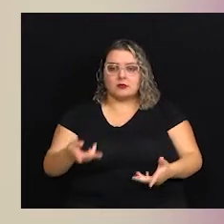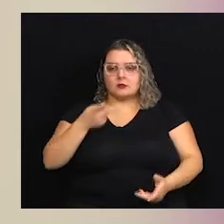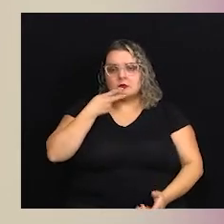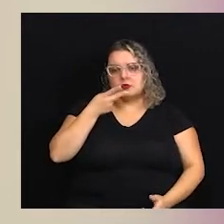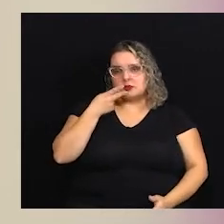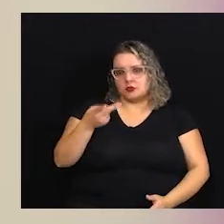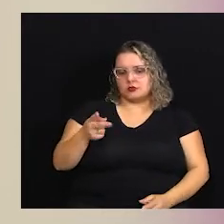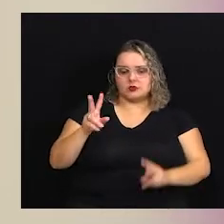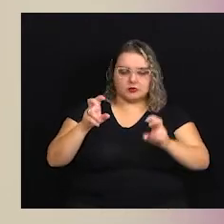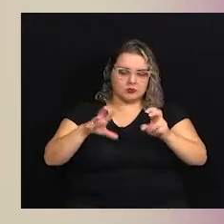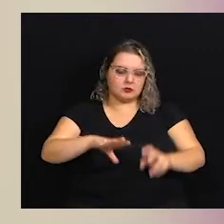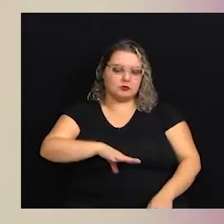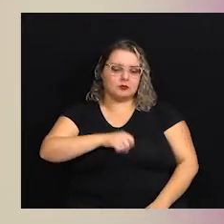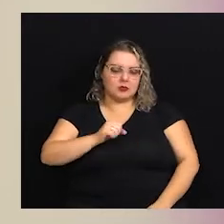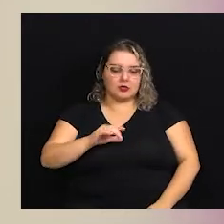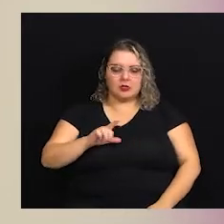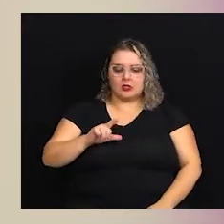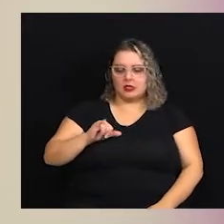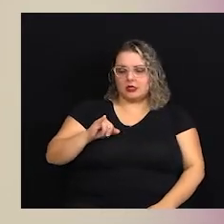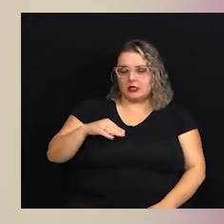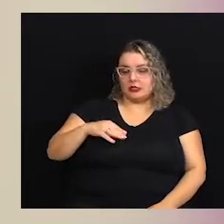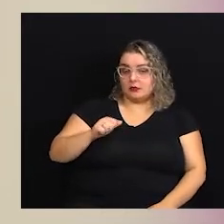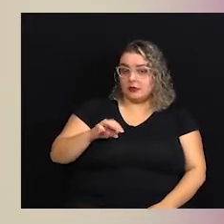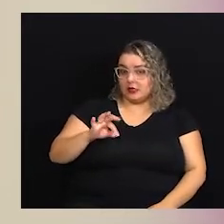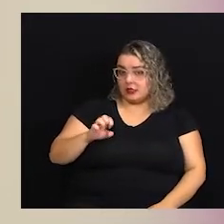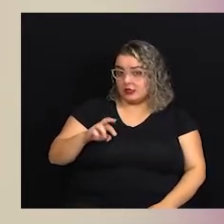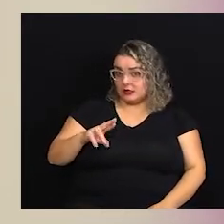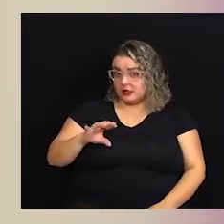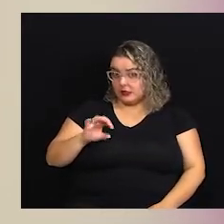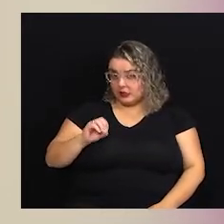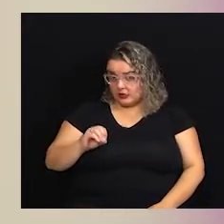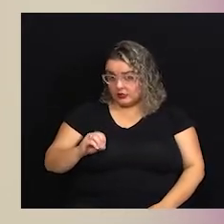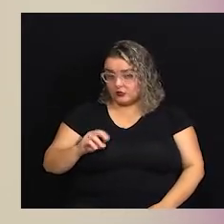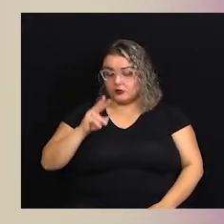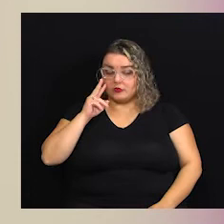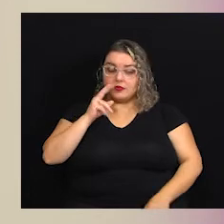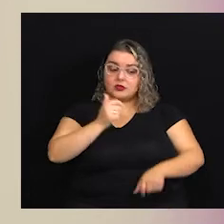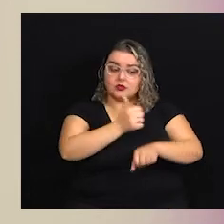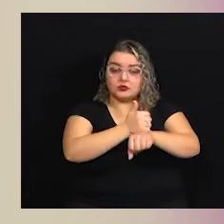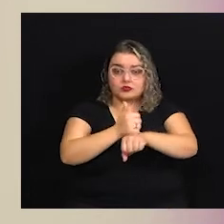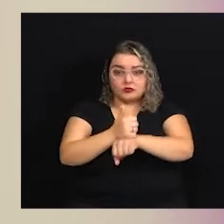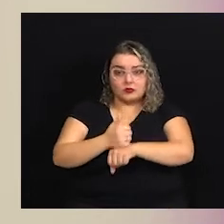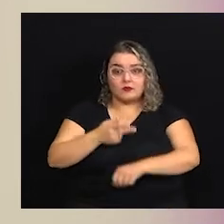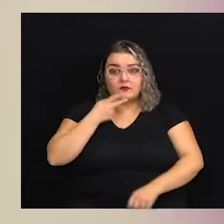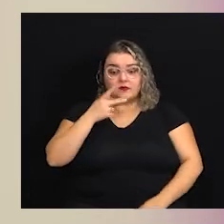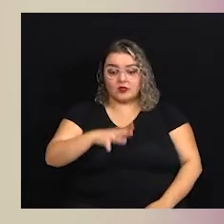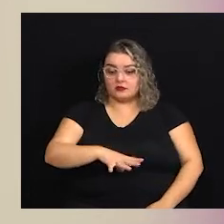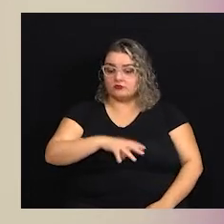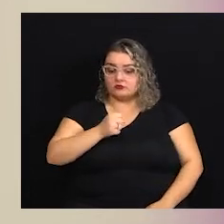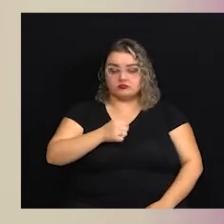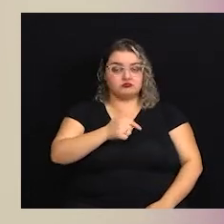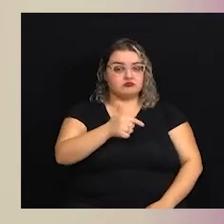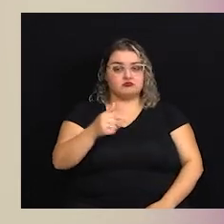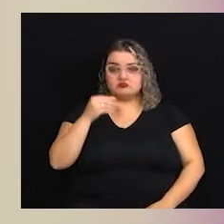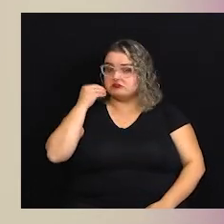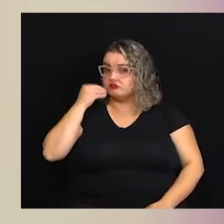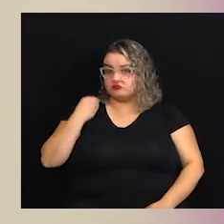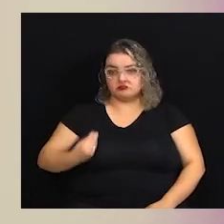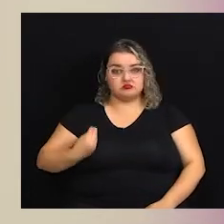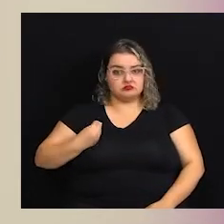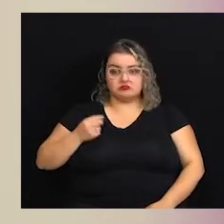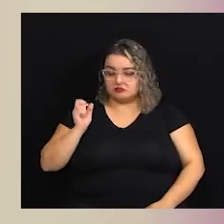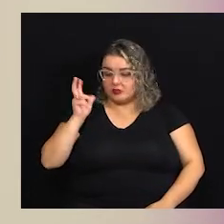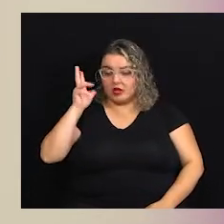gente falando, vamos falar só do nosso tema, que é menopausa e climatério. Eu vejo muitos profissionais, Vivi, falando sobre menopausa sem ter